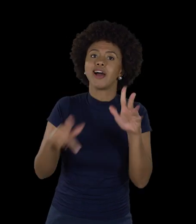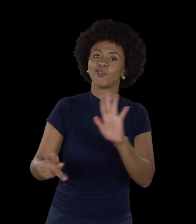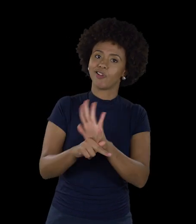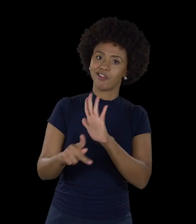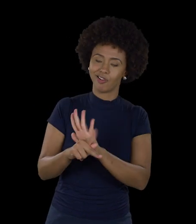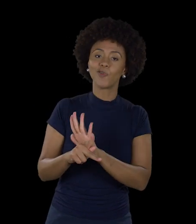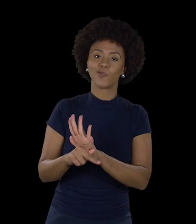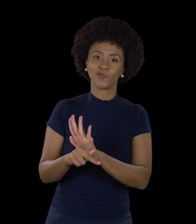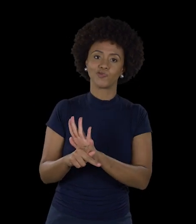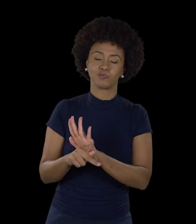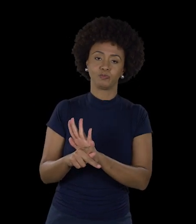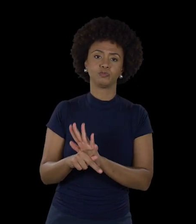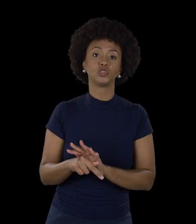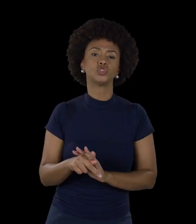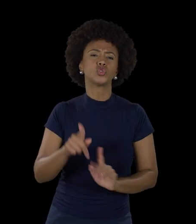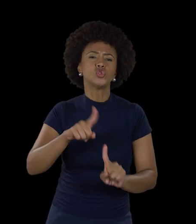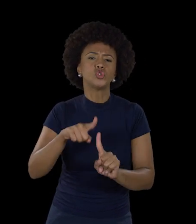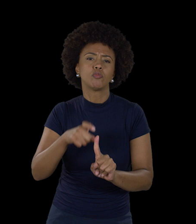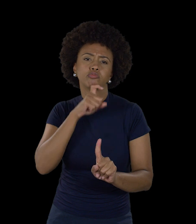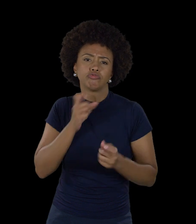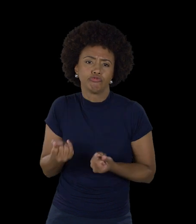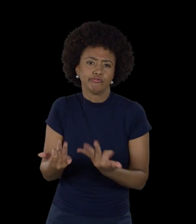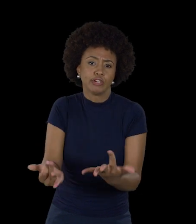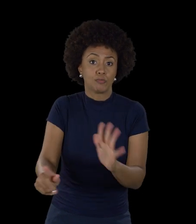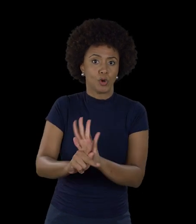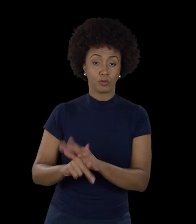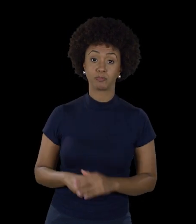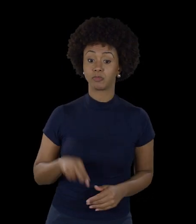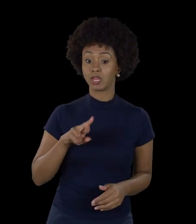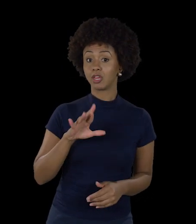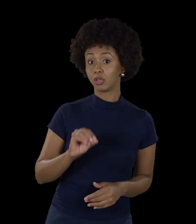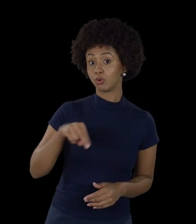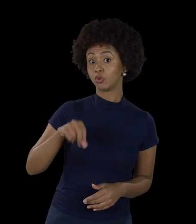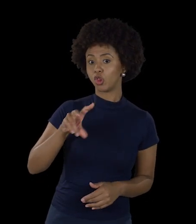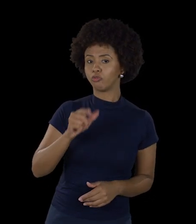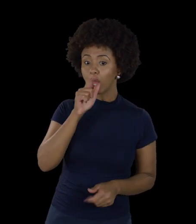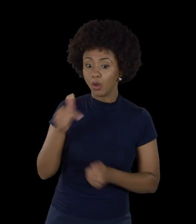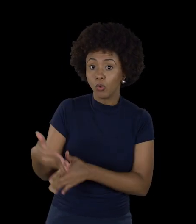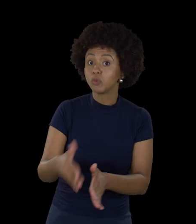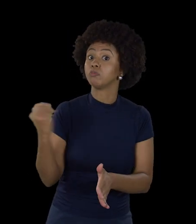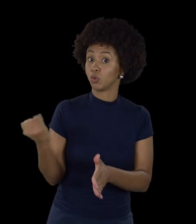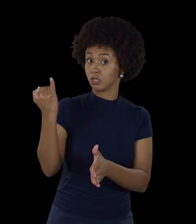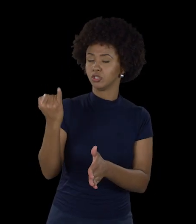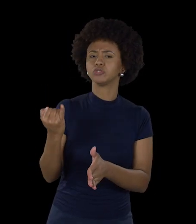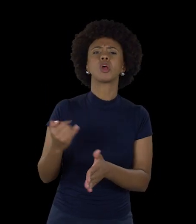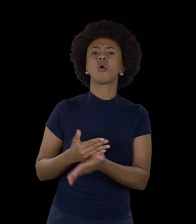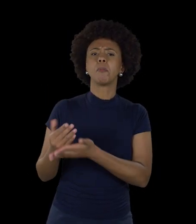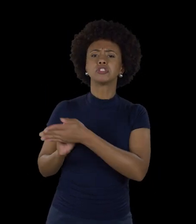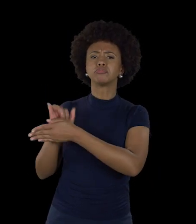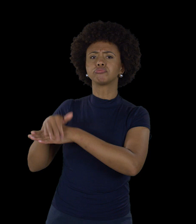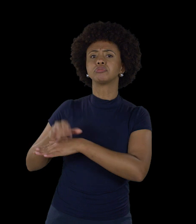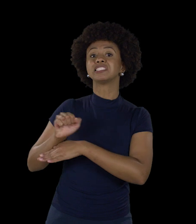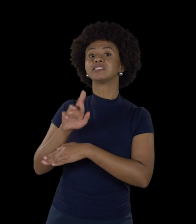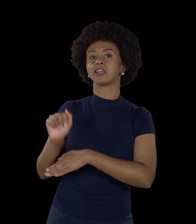de um corredor natural, onde predomina esse tipo de vegetação. O Rio Novo, um importante rio da